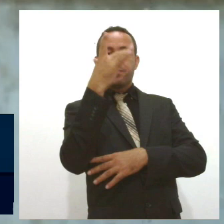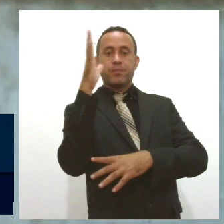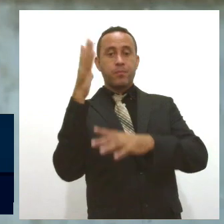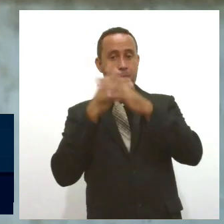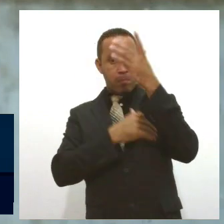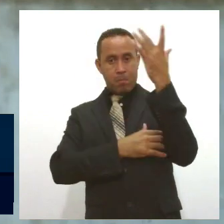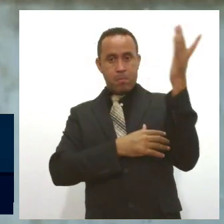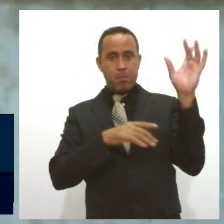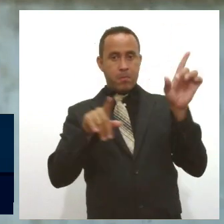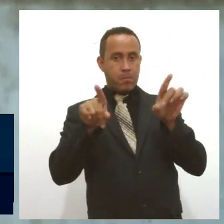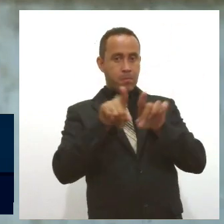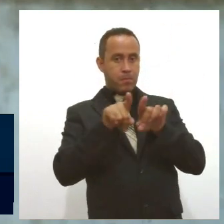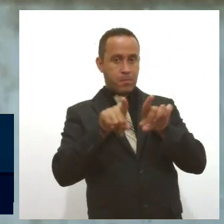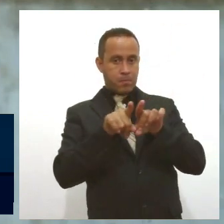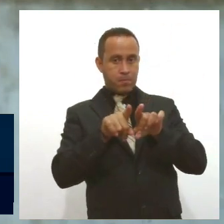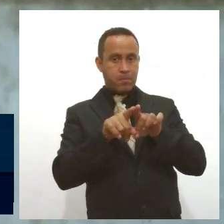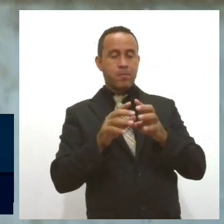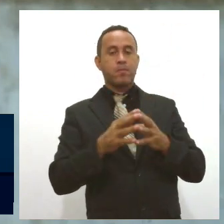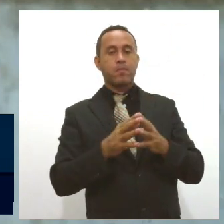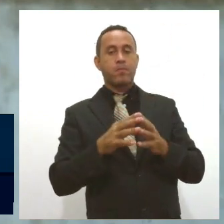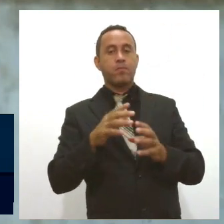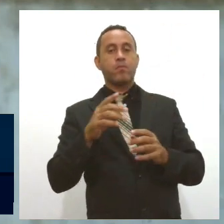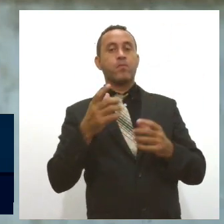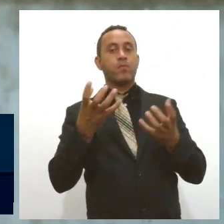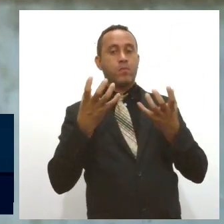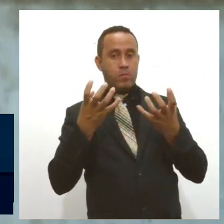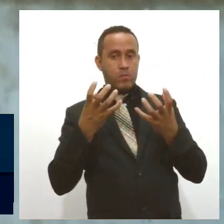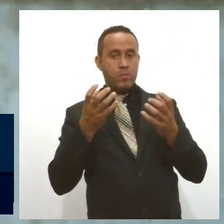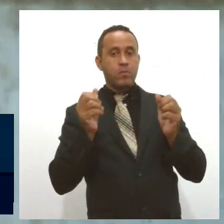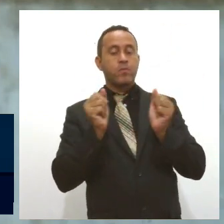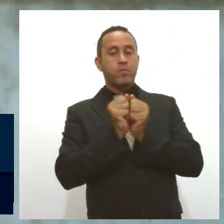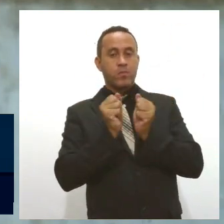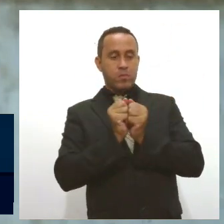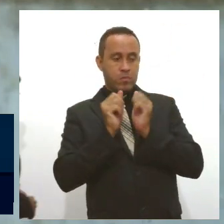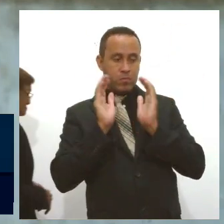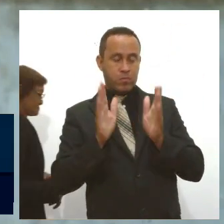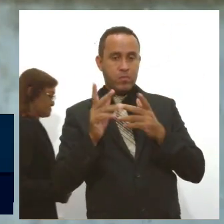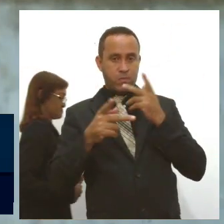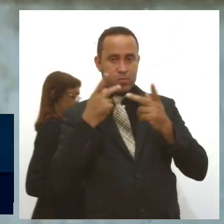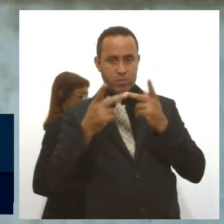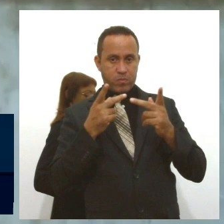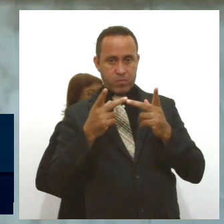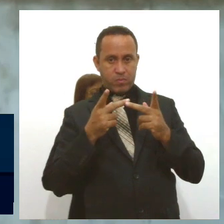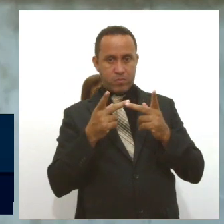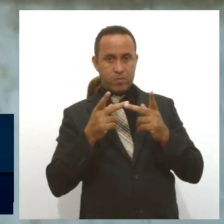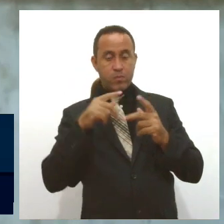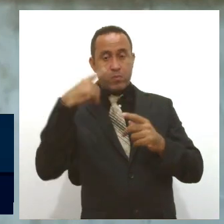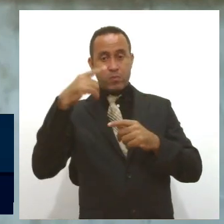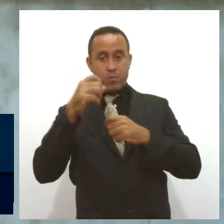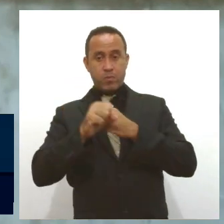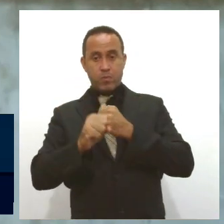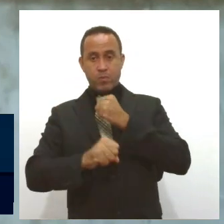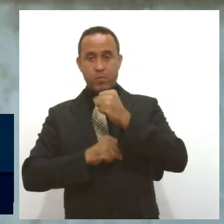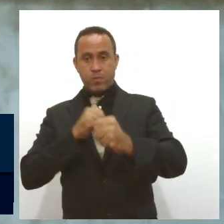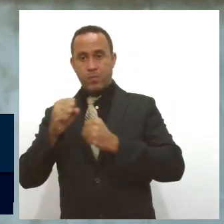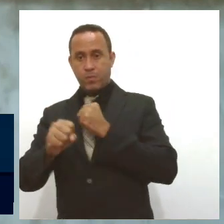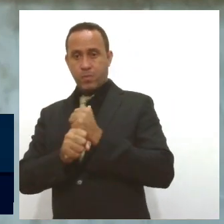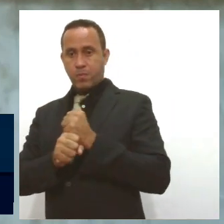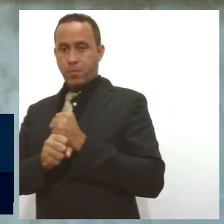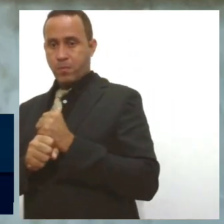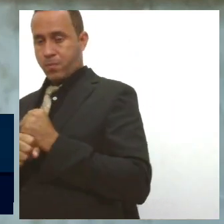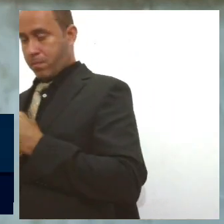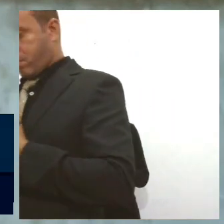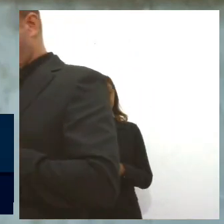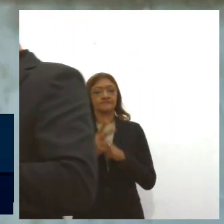1 e Jacarecica 2, e nós pretendemos, como eu já falei, a partir do próximo ano, implantar o produtor de água no